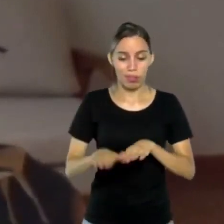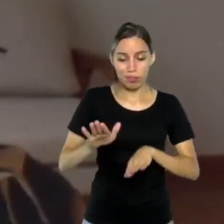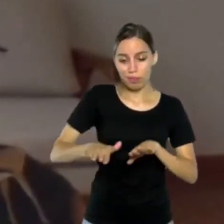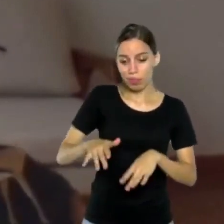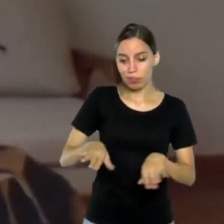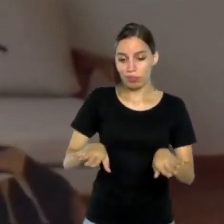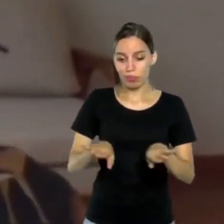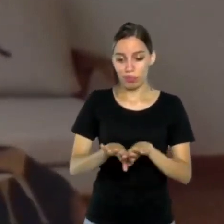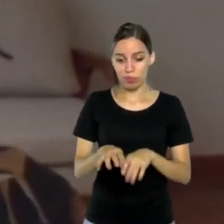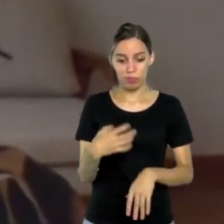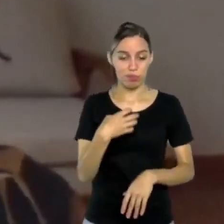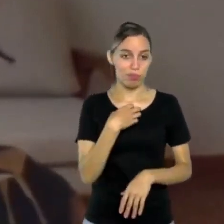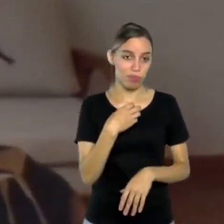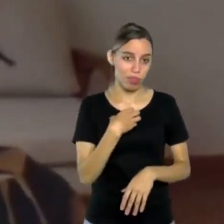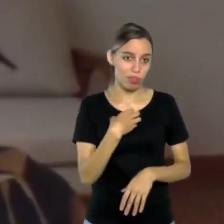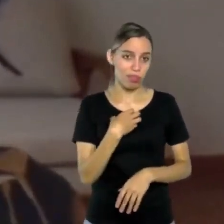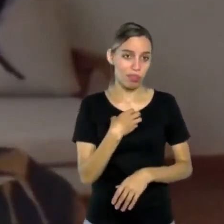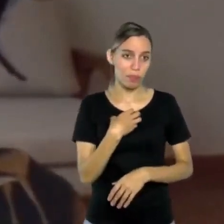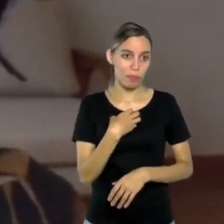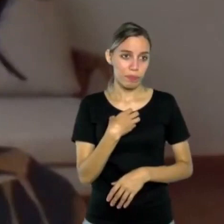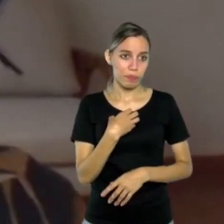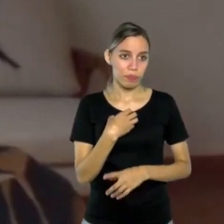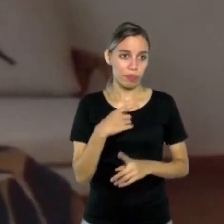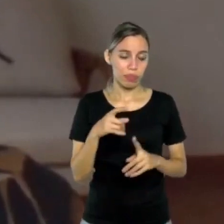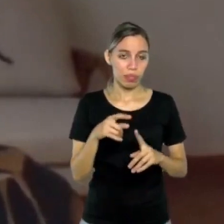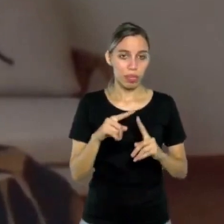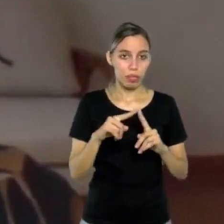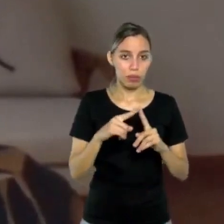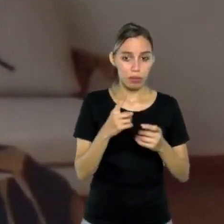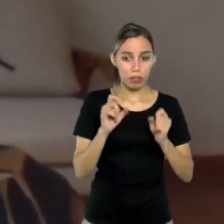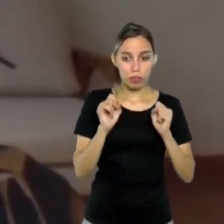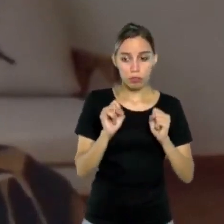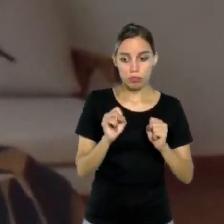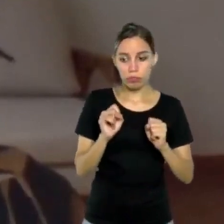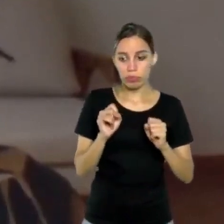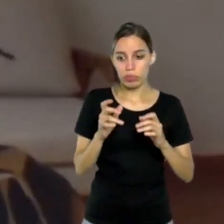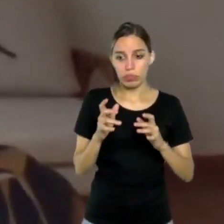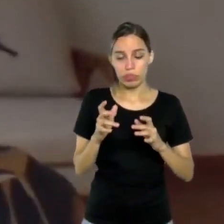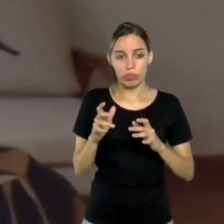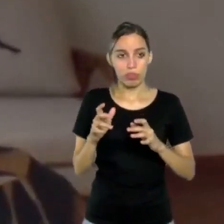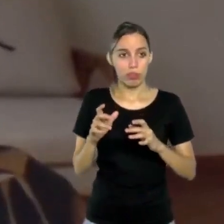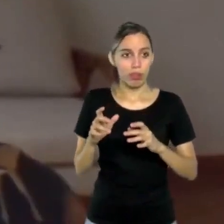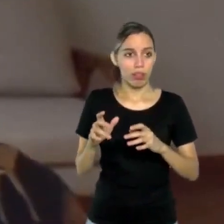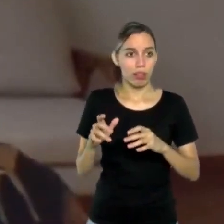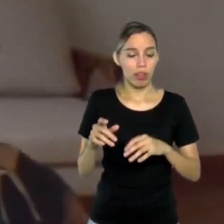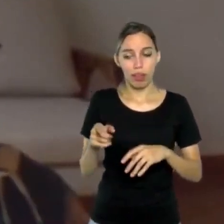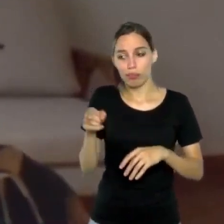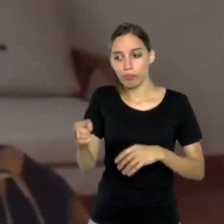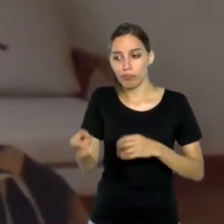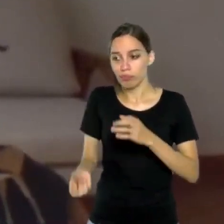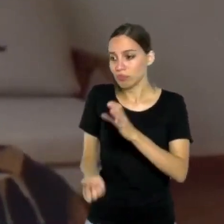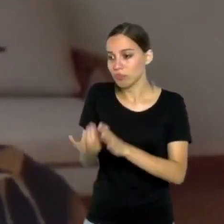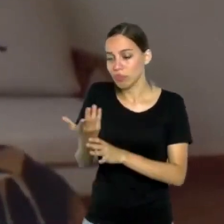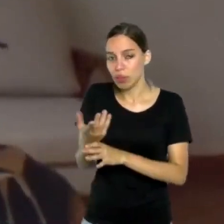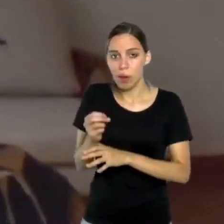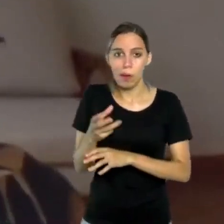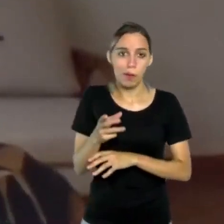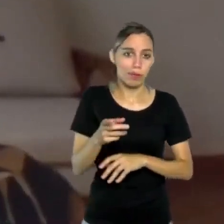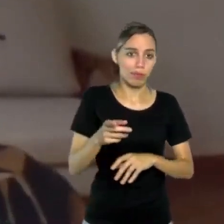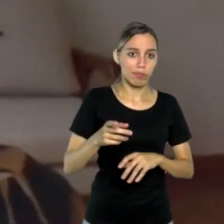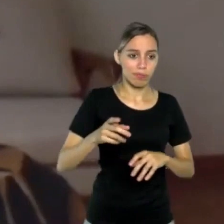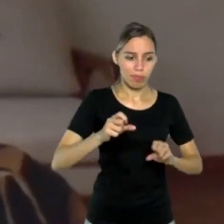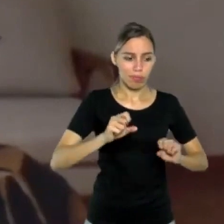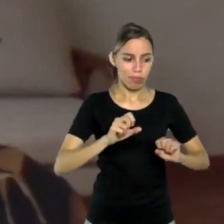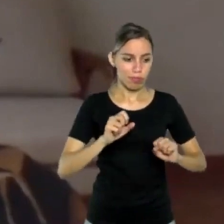para nós é só invenção, ainda assim, em caso de morte, só invenção esta ou outra, melhor a nossa maneira e um forte abraço